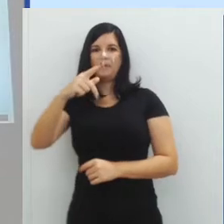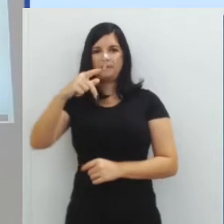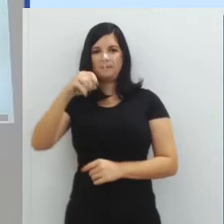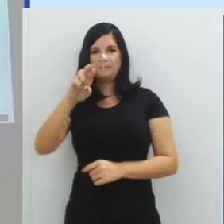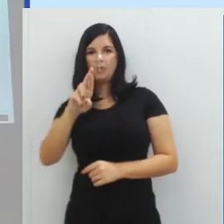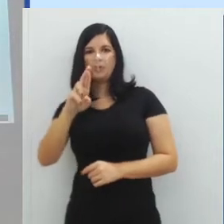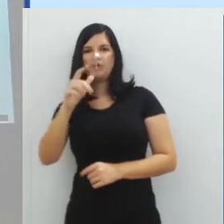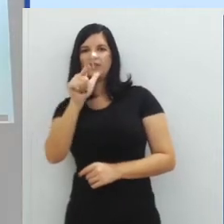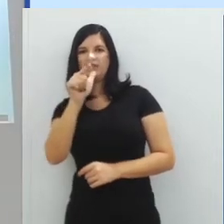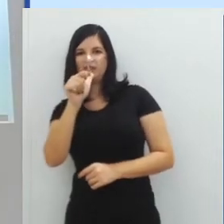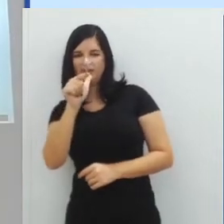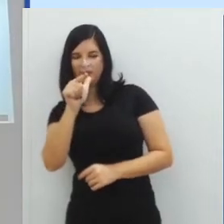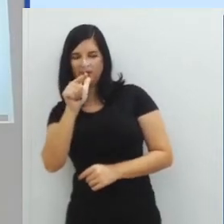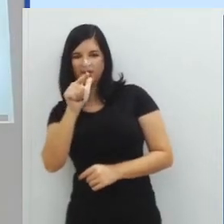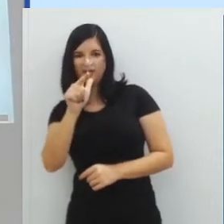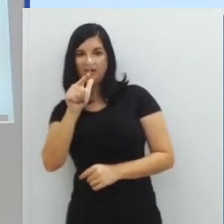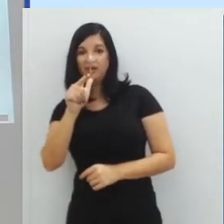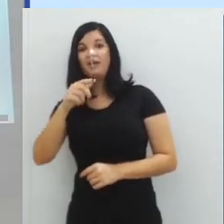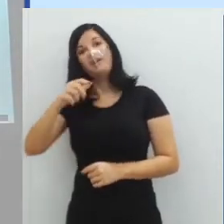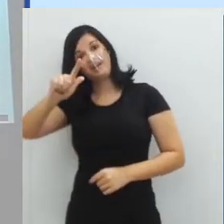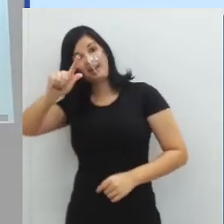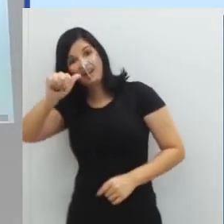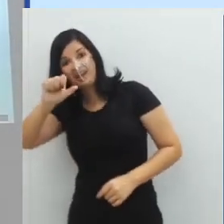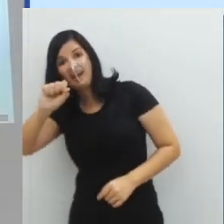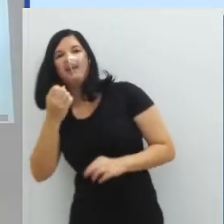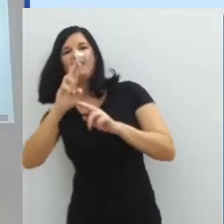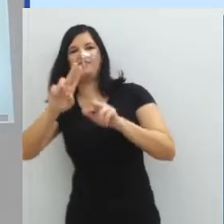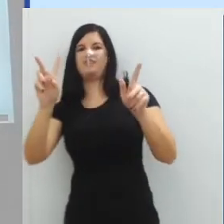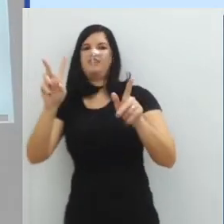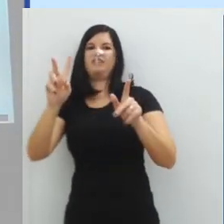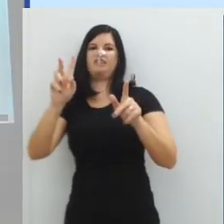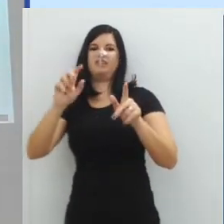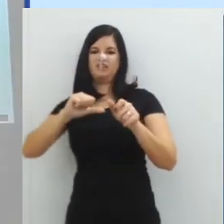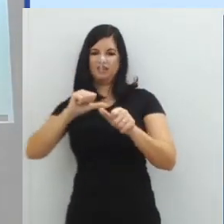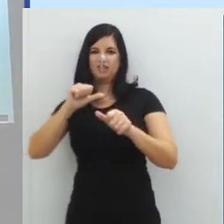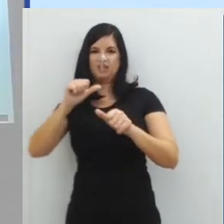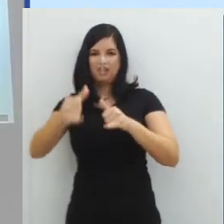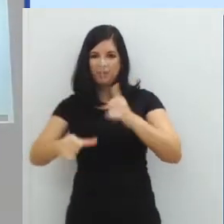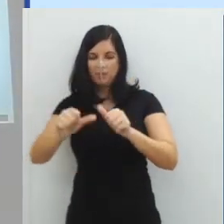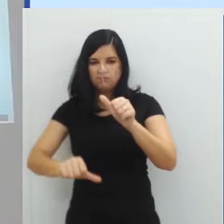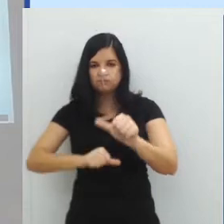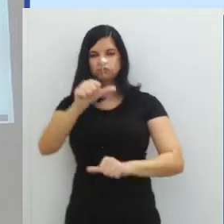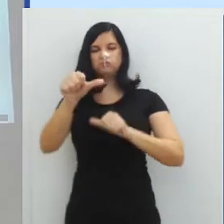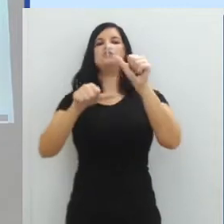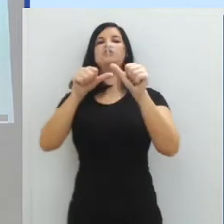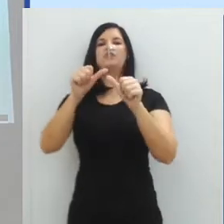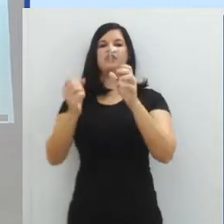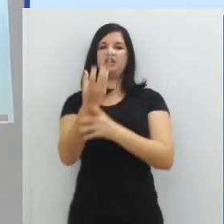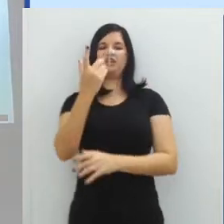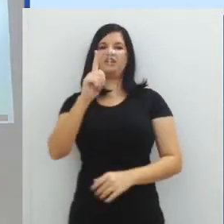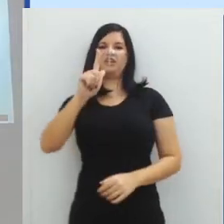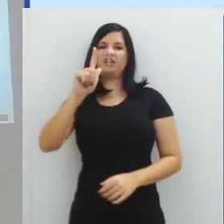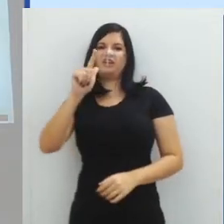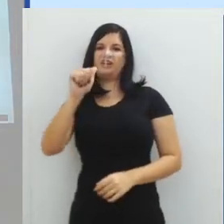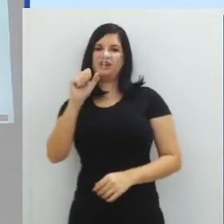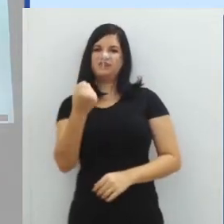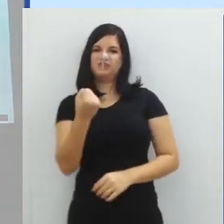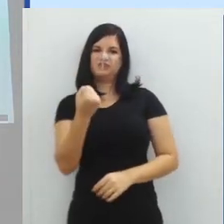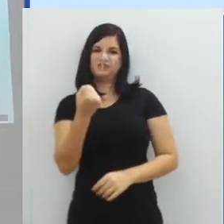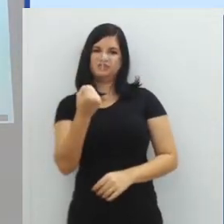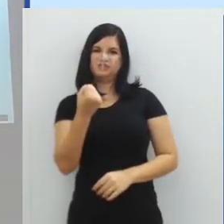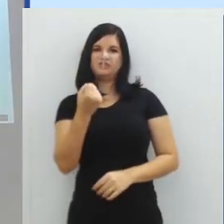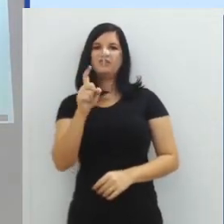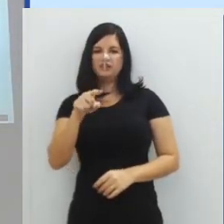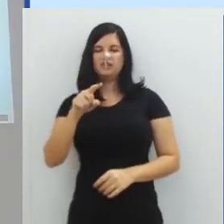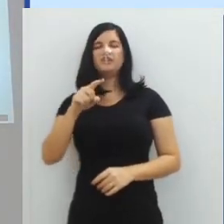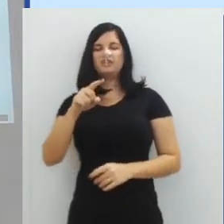é formado a partir da reação química. Tá certo? Acontece a reação e há a